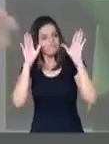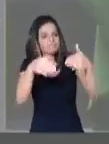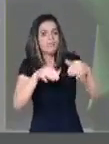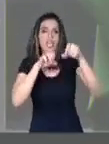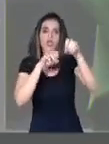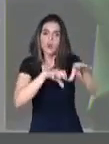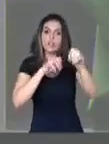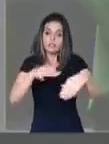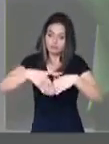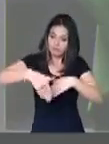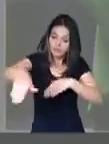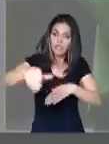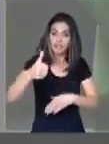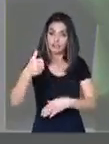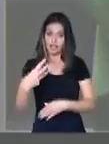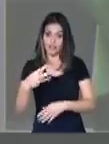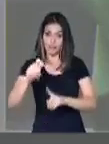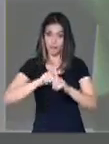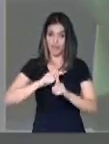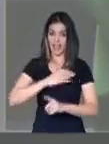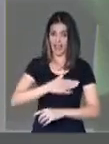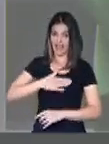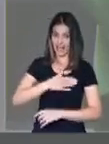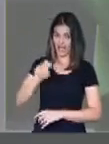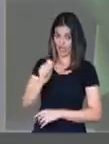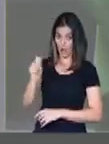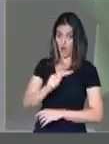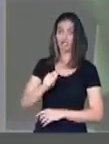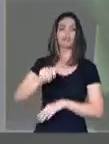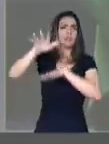na rua no dia 13 de agosto, porque o dia 13 de